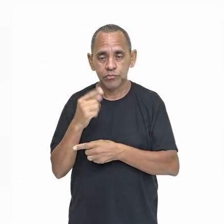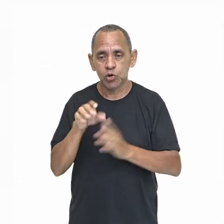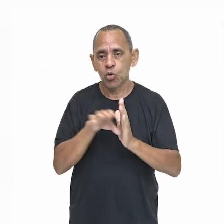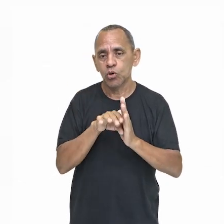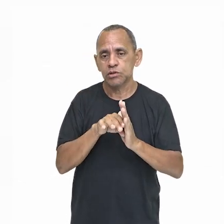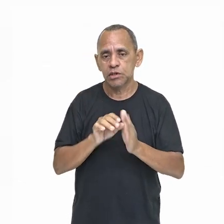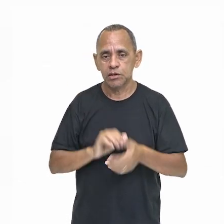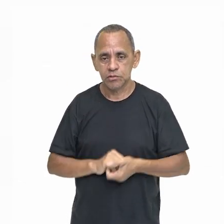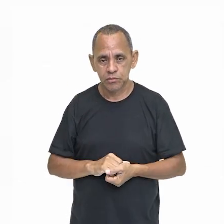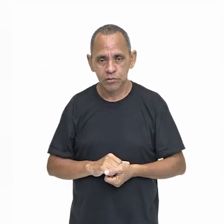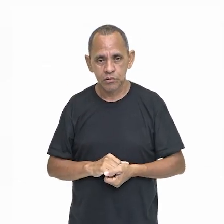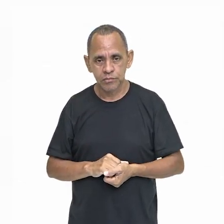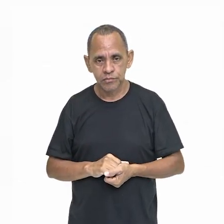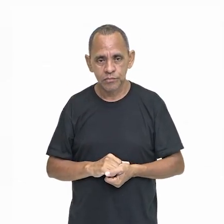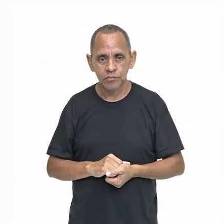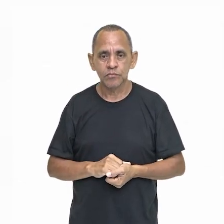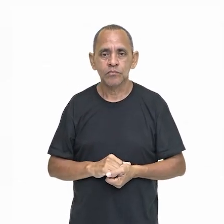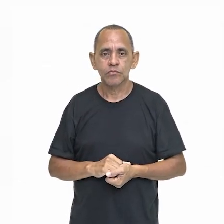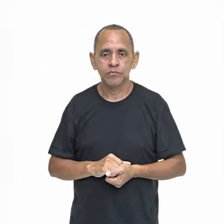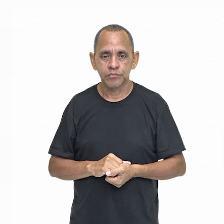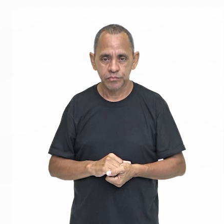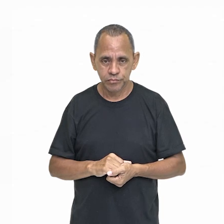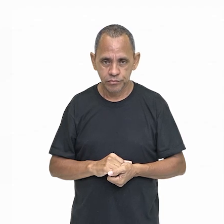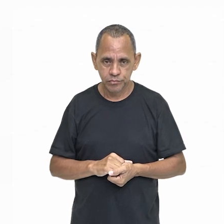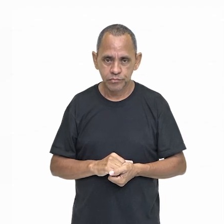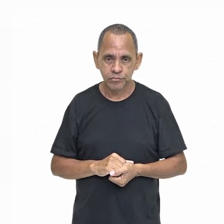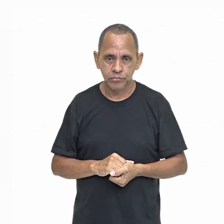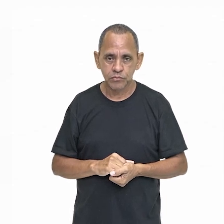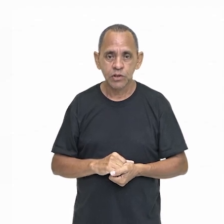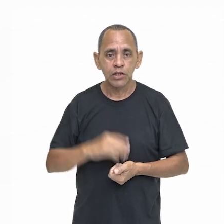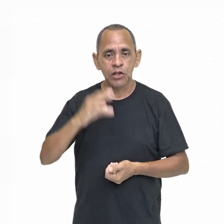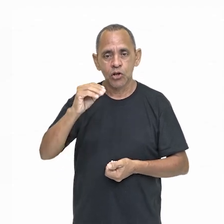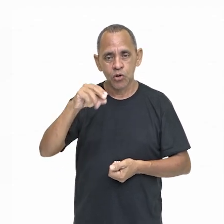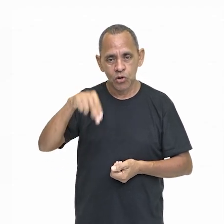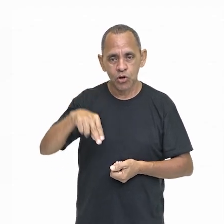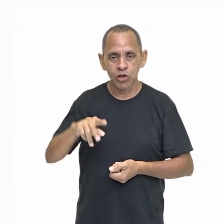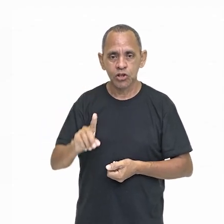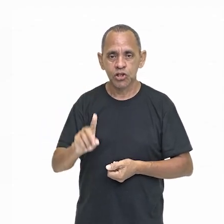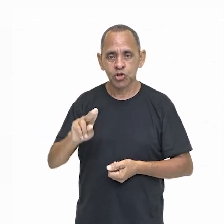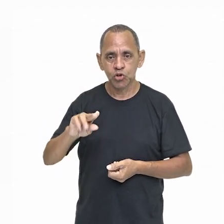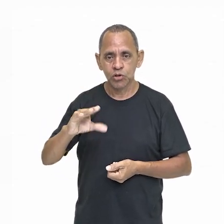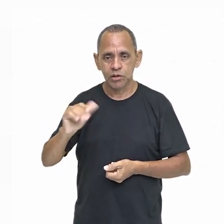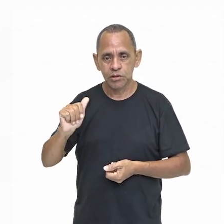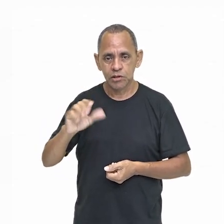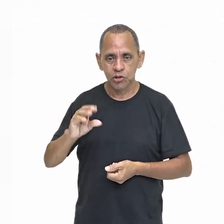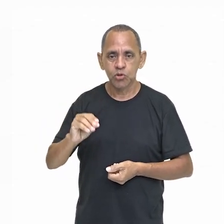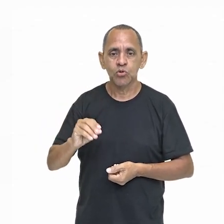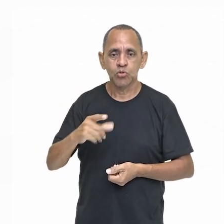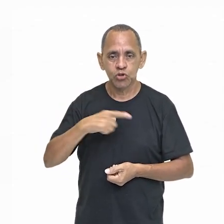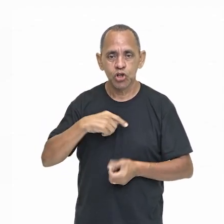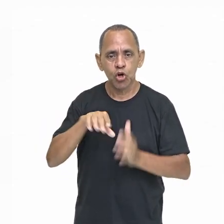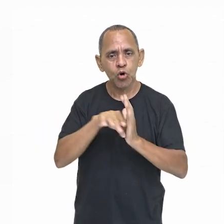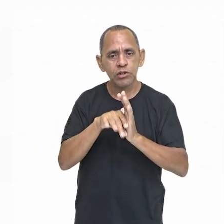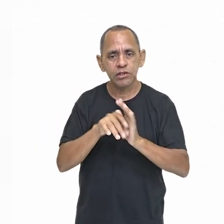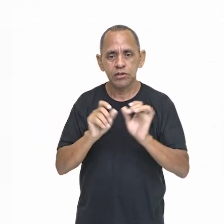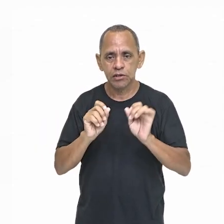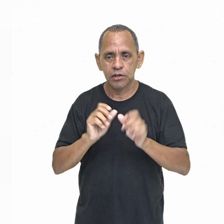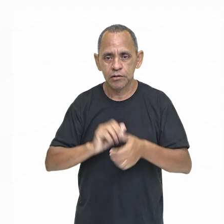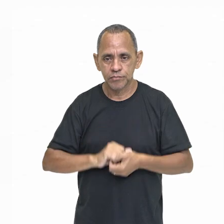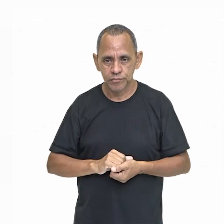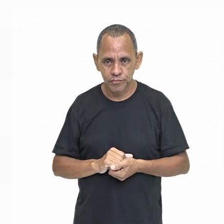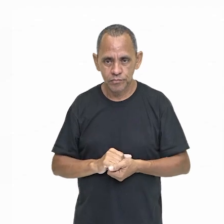definição? Aí eu tenho condução, nós temos aí, por definição,